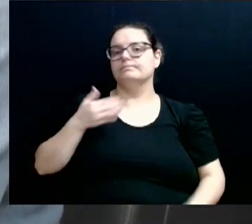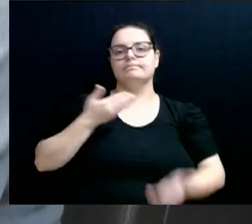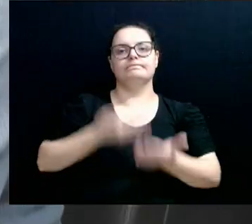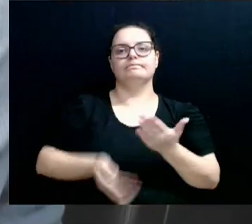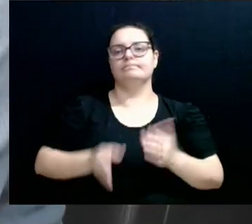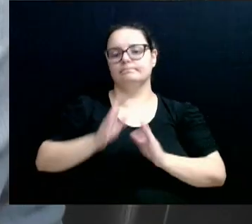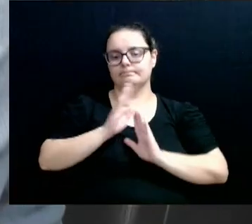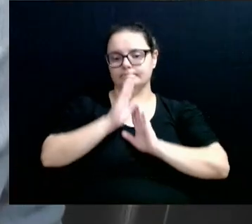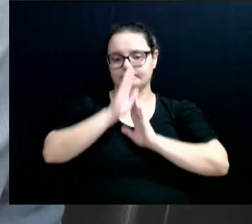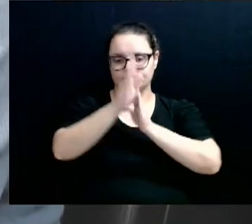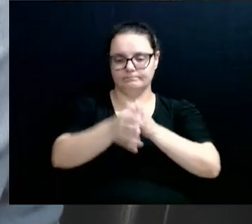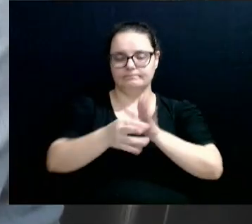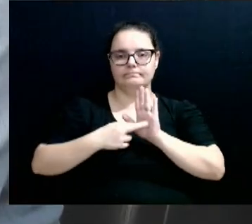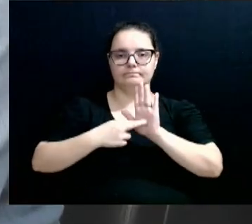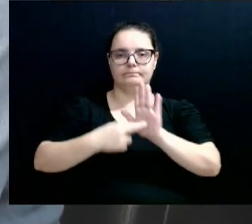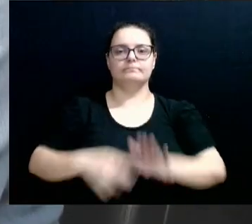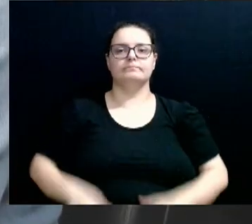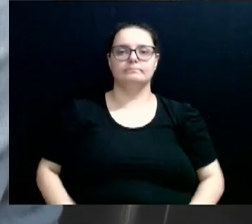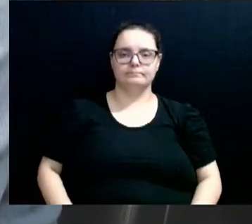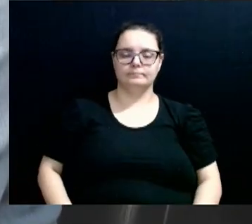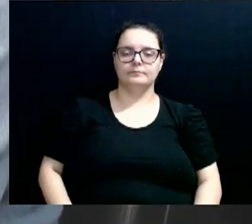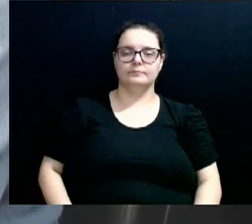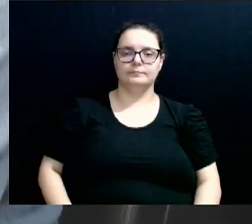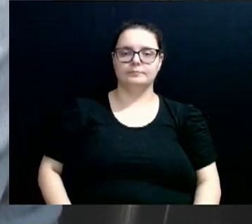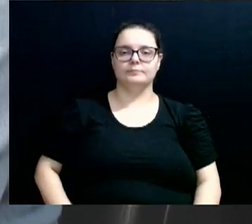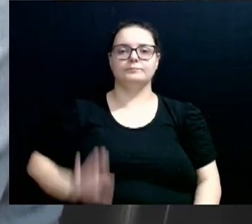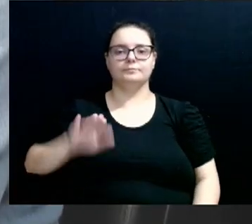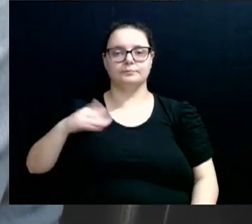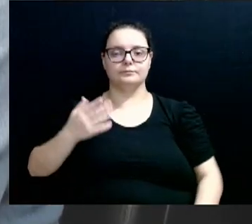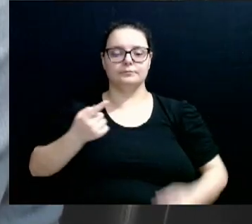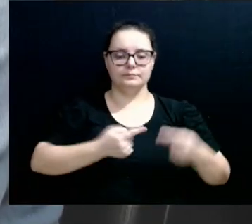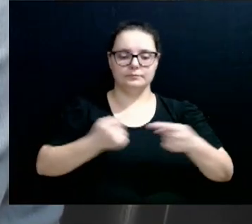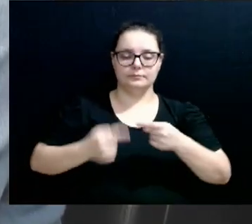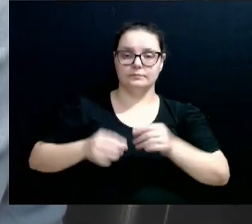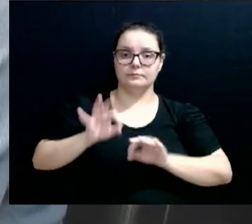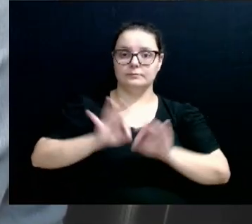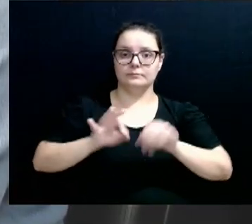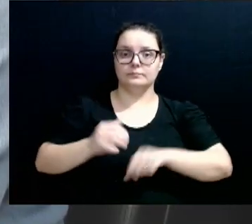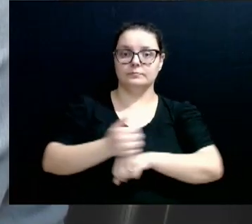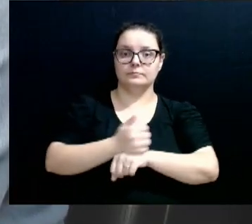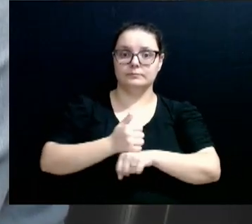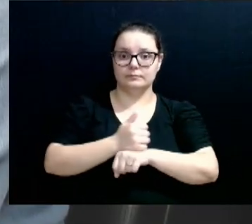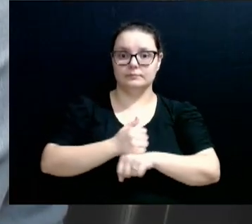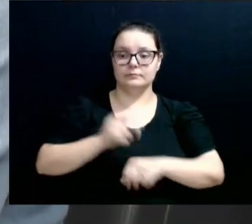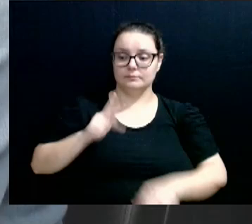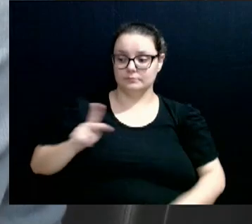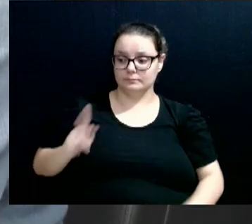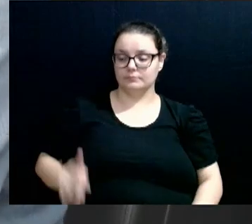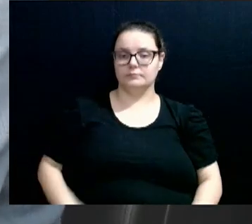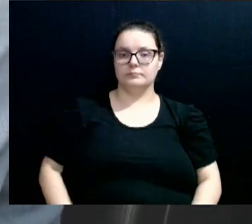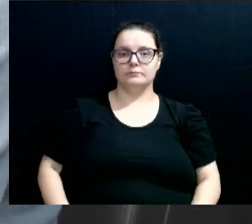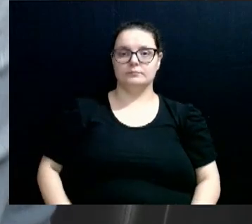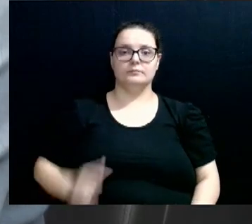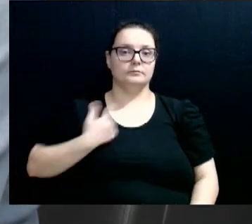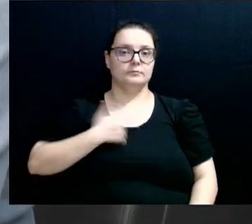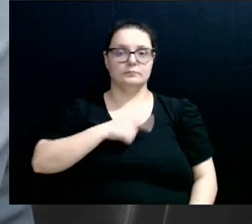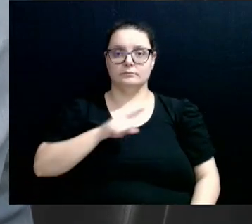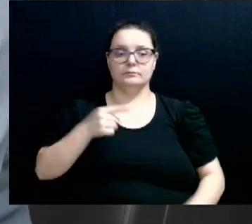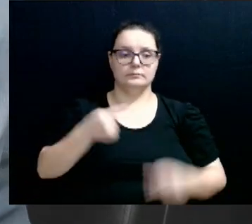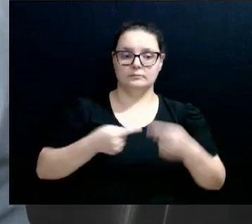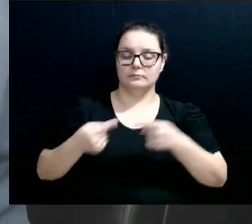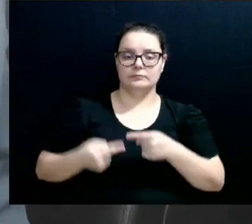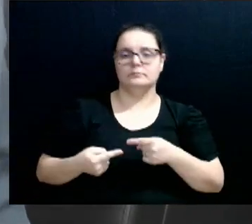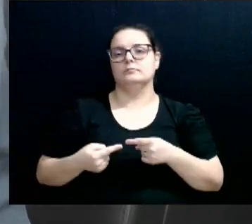né? Então, quando a gente discute plano de carreira dos professores, a gente não discute isso com um fim em si mesmo. Por que a gente